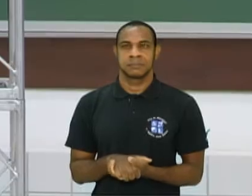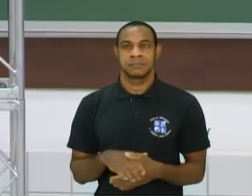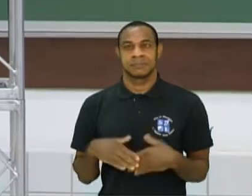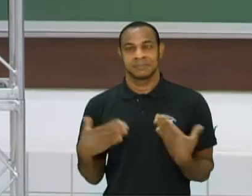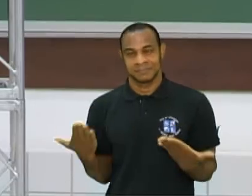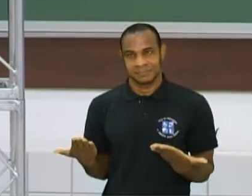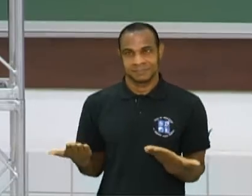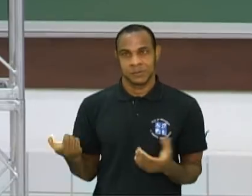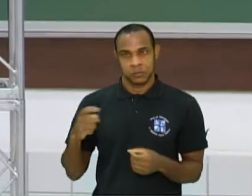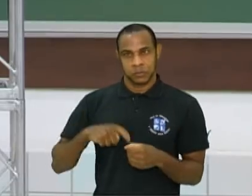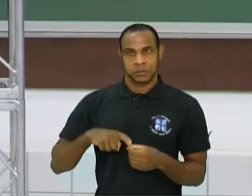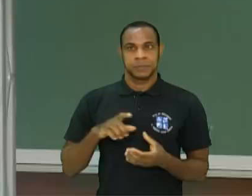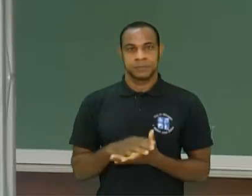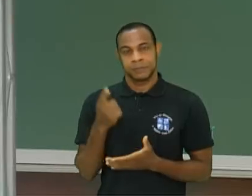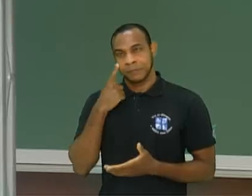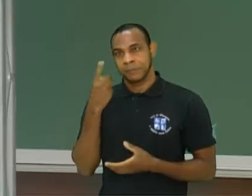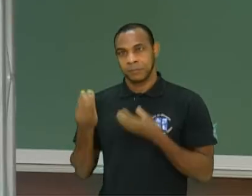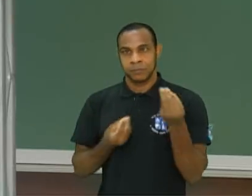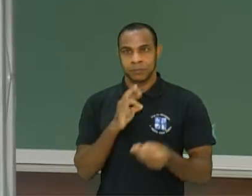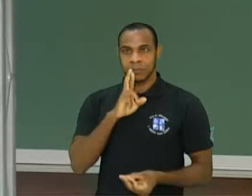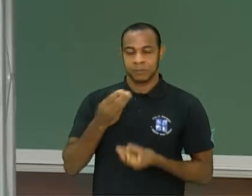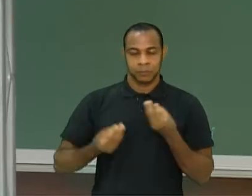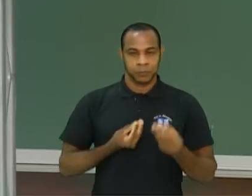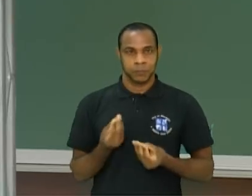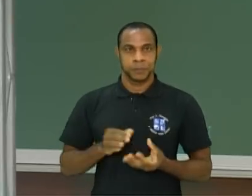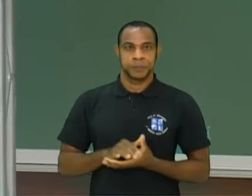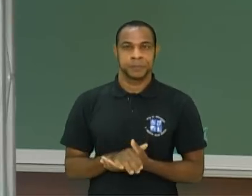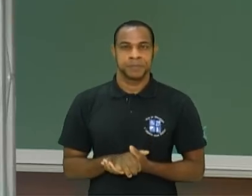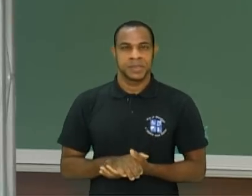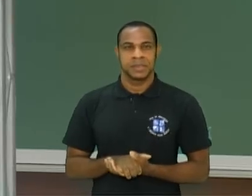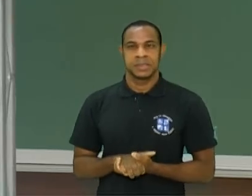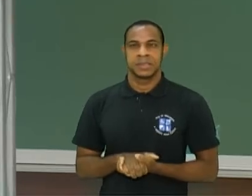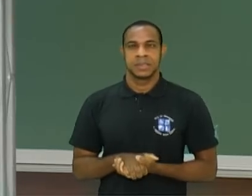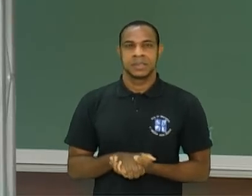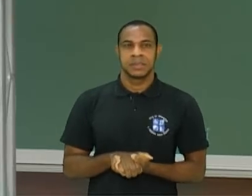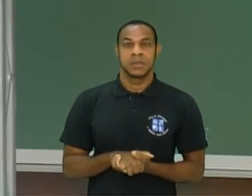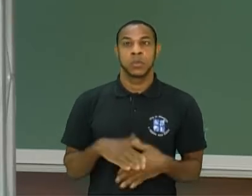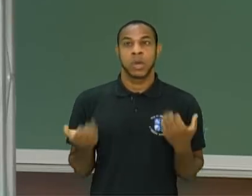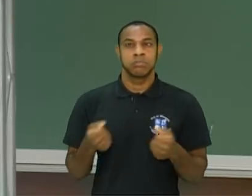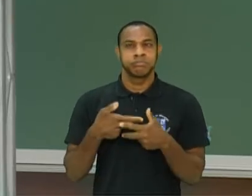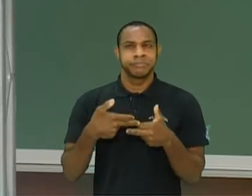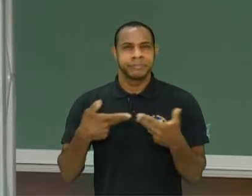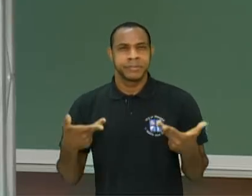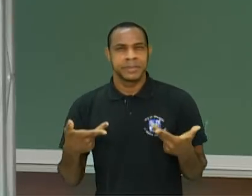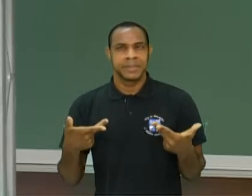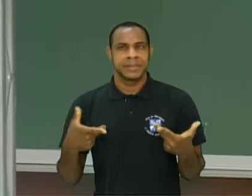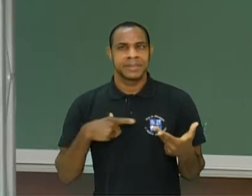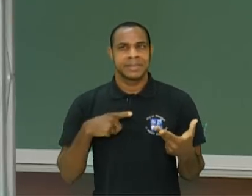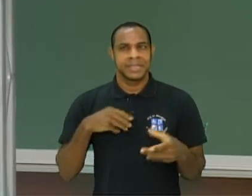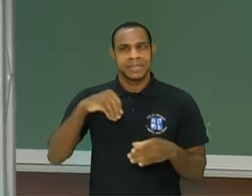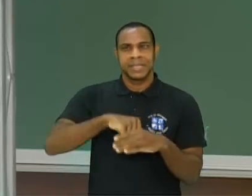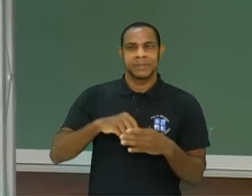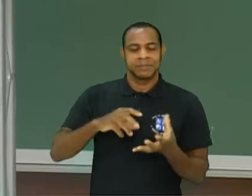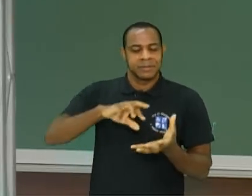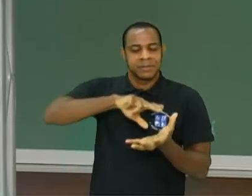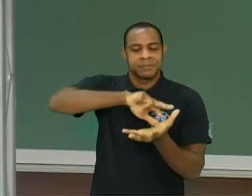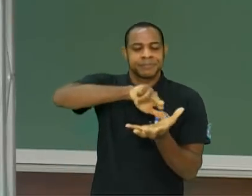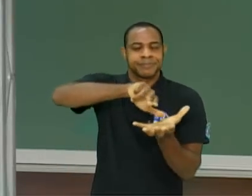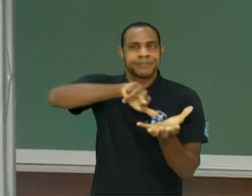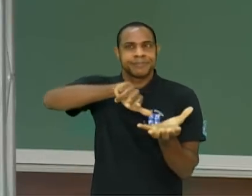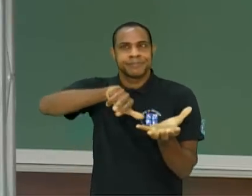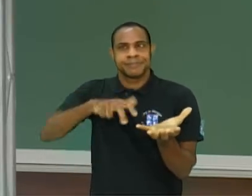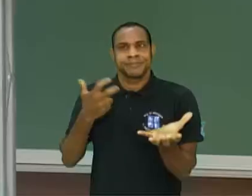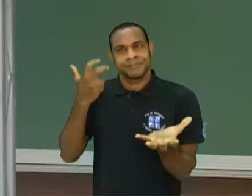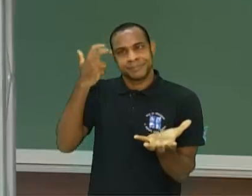Let's check. Vamos lá conferir a resposta de vocês? Então, quais são os elementos referentes à diversidade cultural que está presente nos